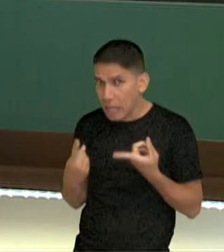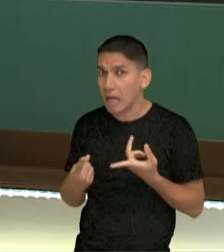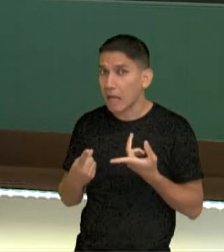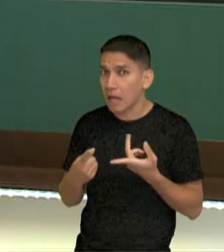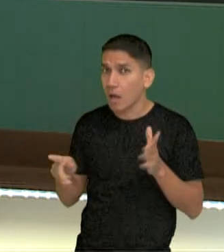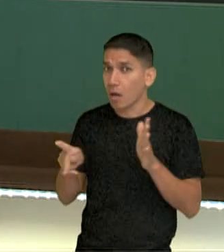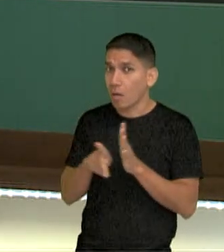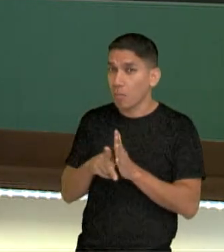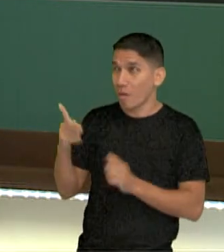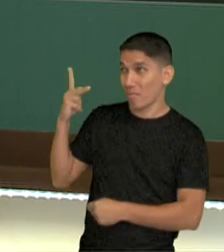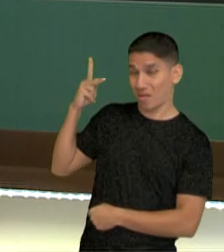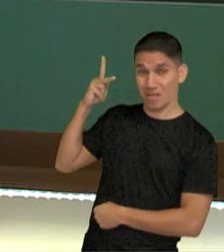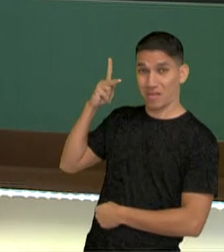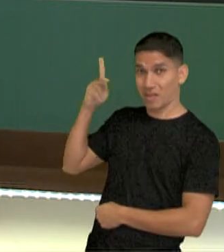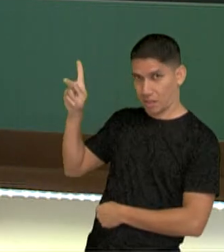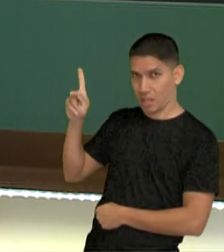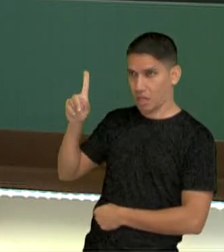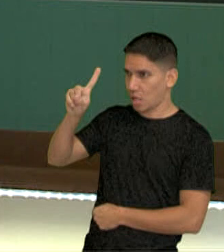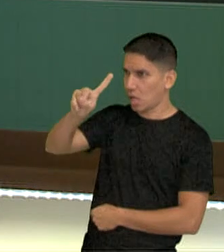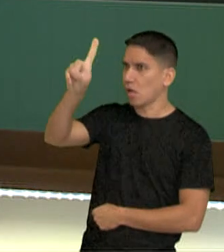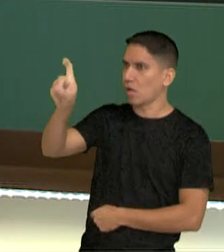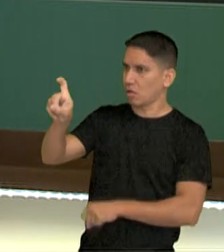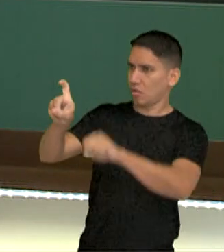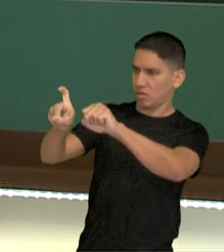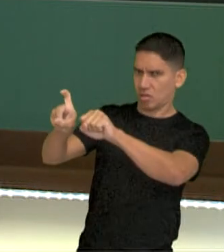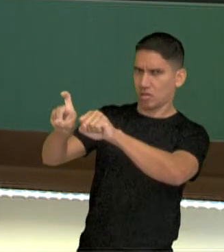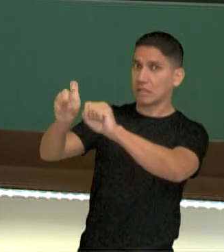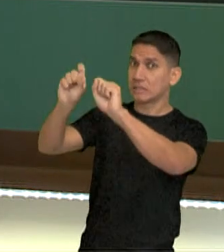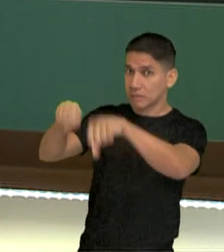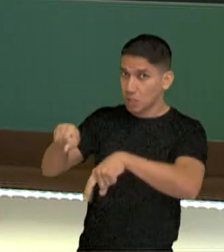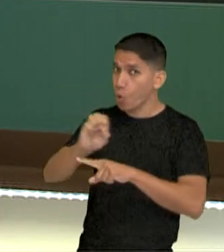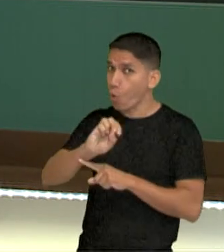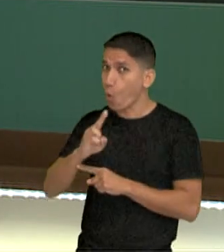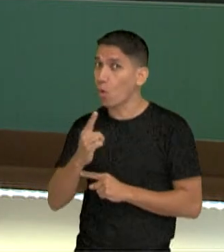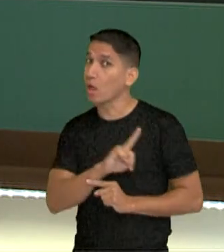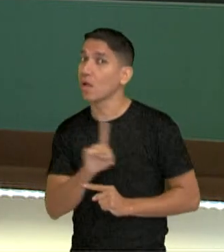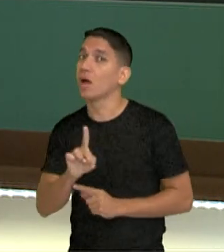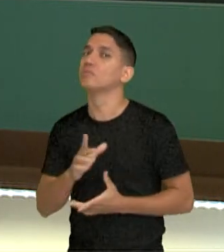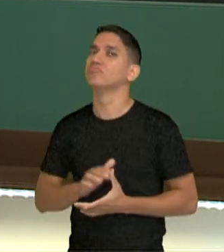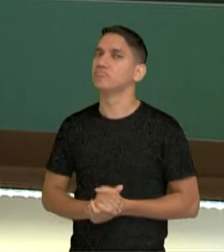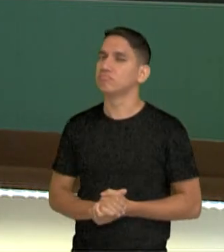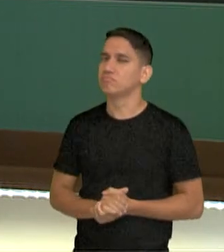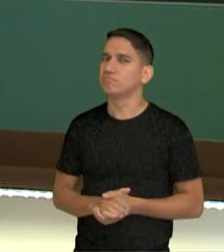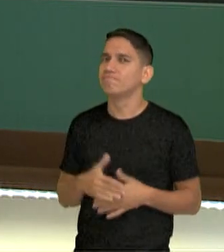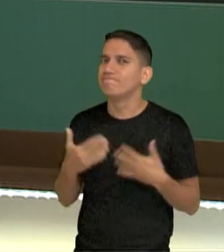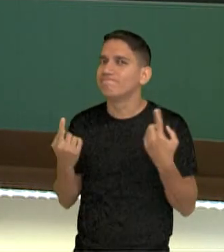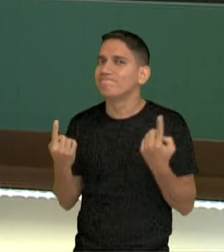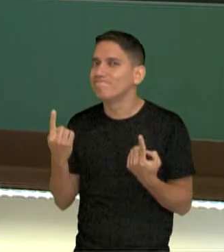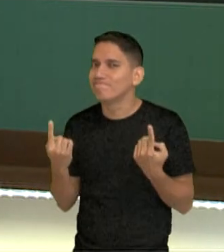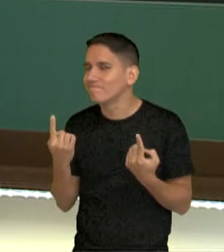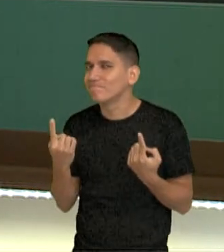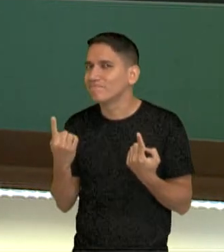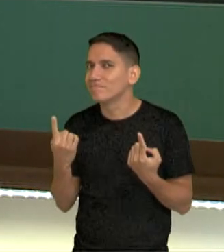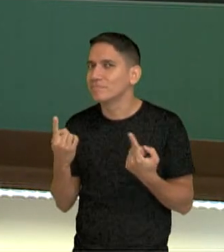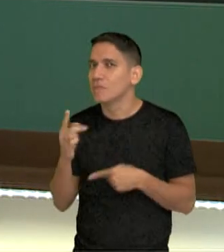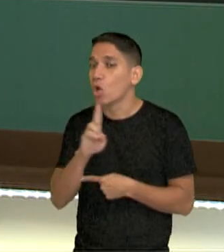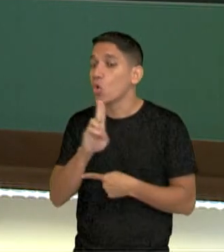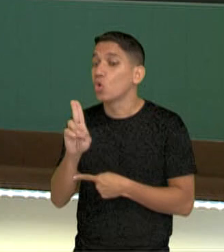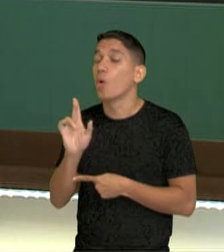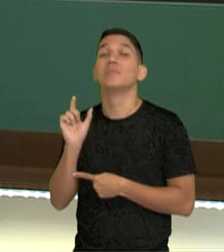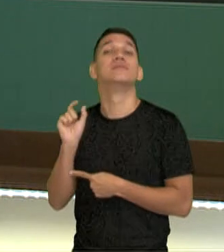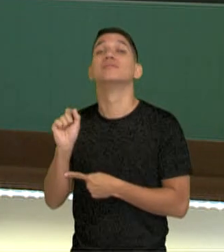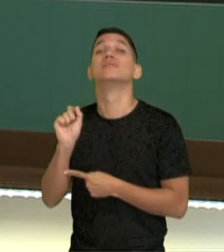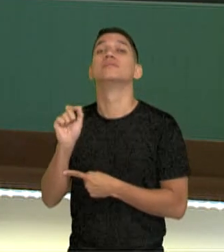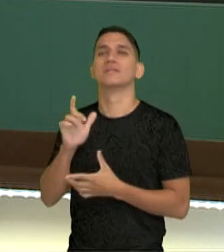um caso genitivo ou não? Ó, its name is Hope. O nome de quem? É o